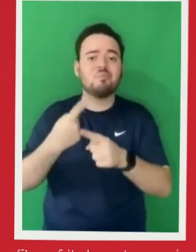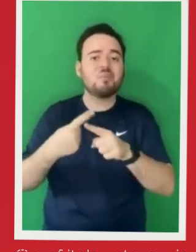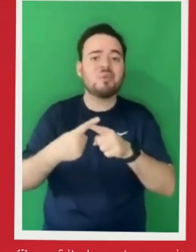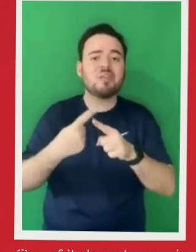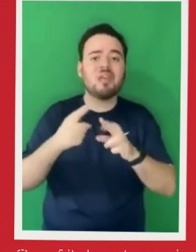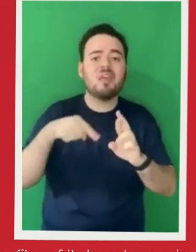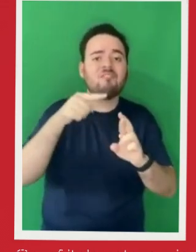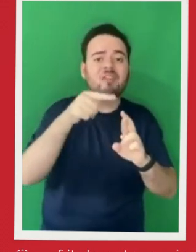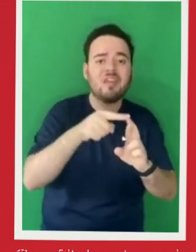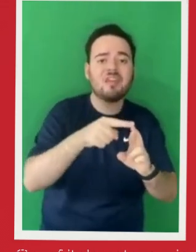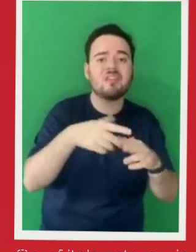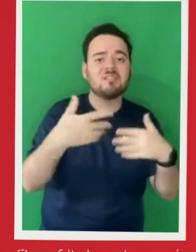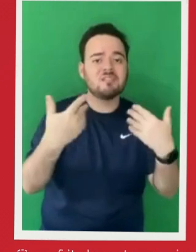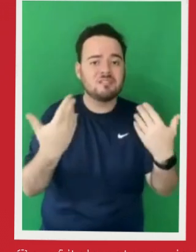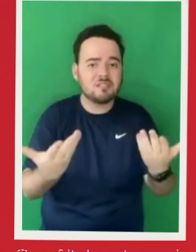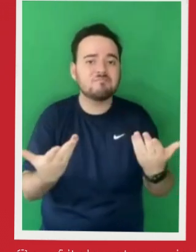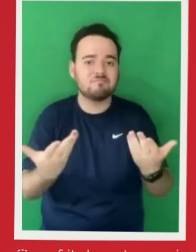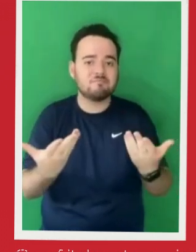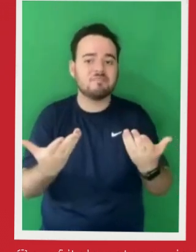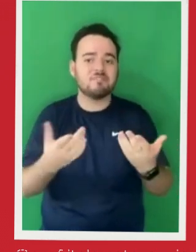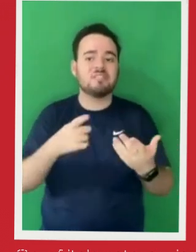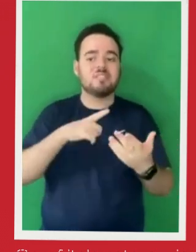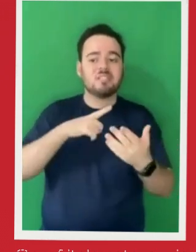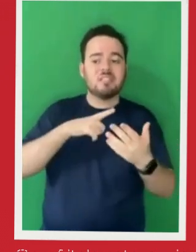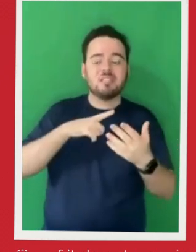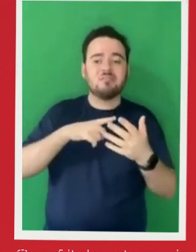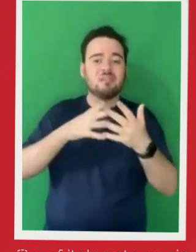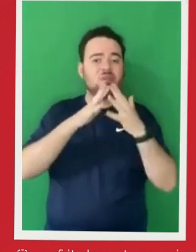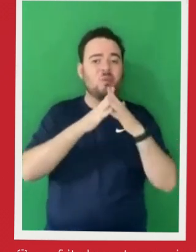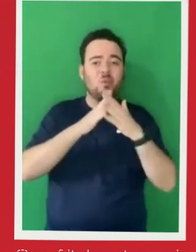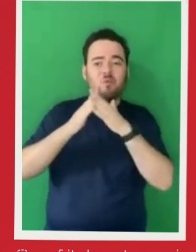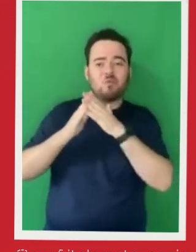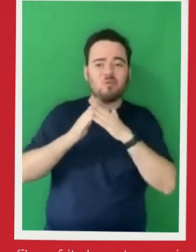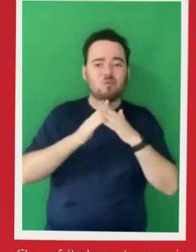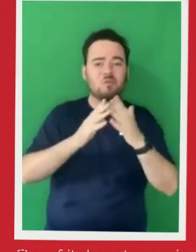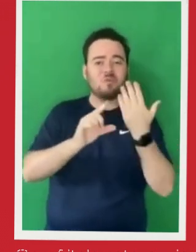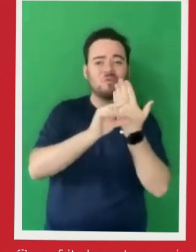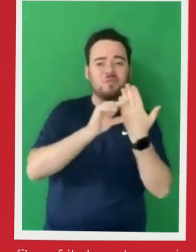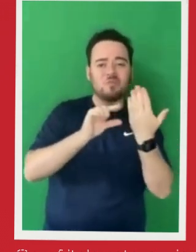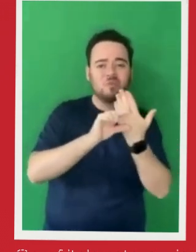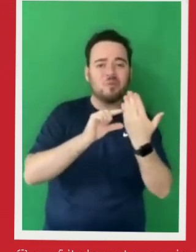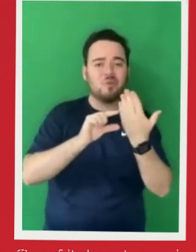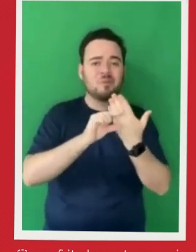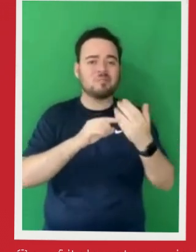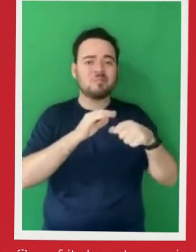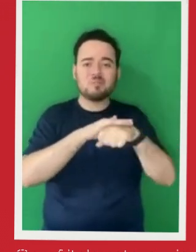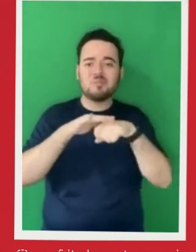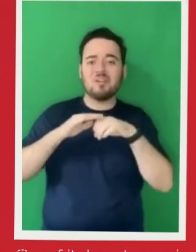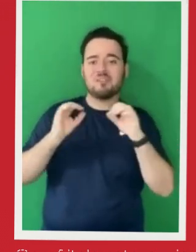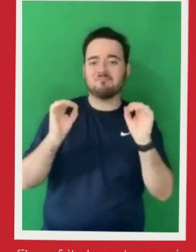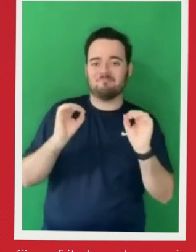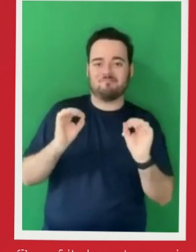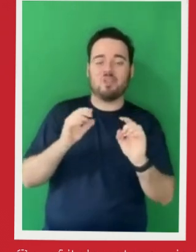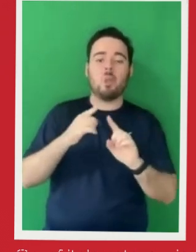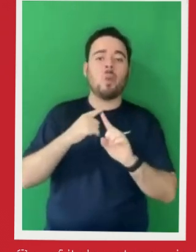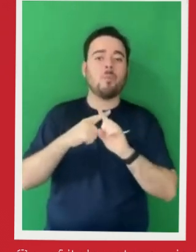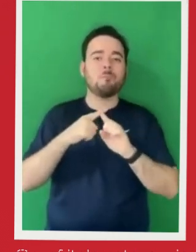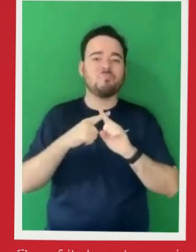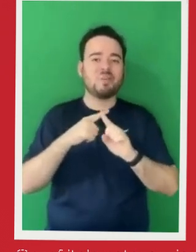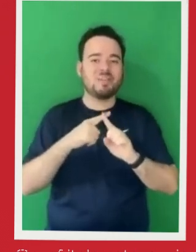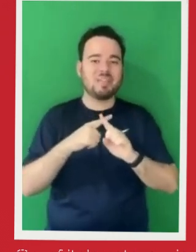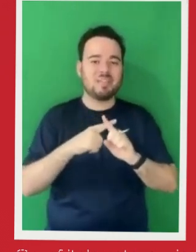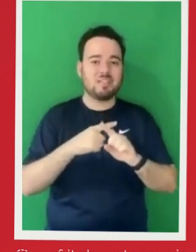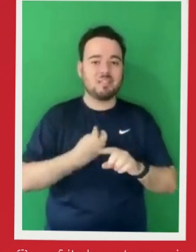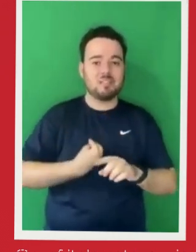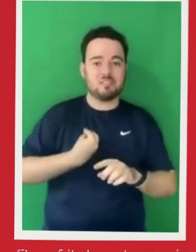citar essa fonte? E aí tem citações confusas de autoras que não conversam entre si. Por quê? Porque